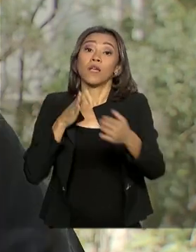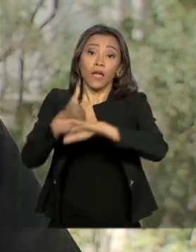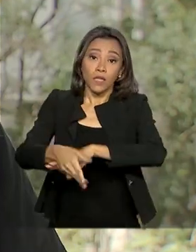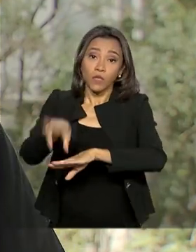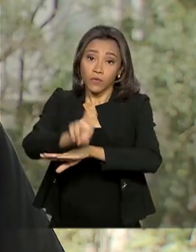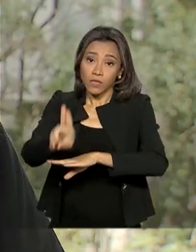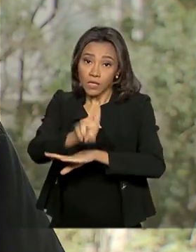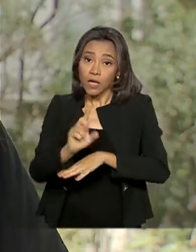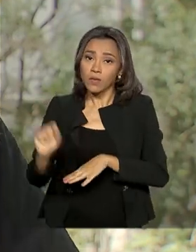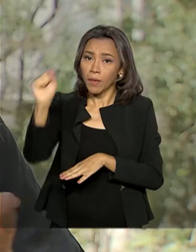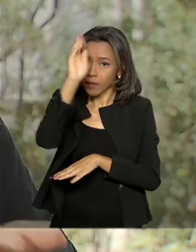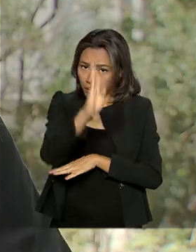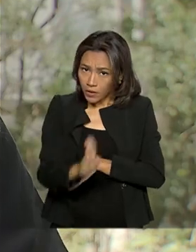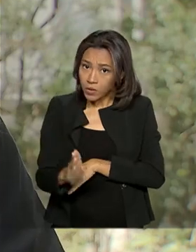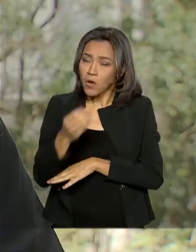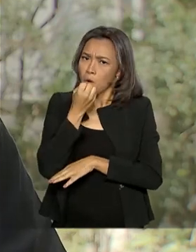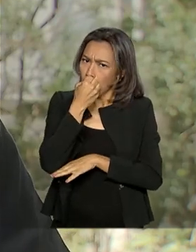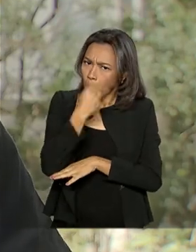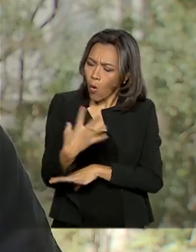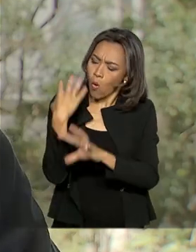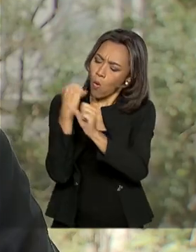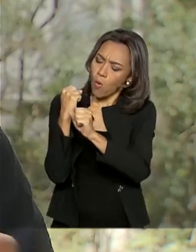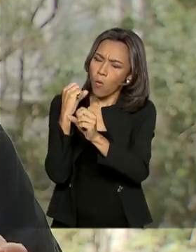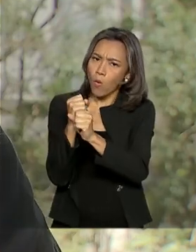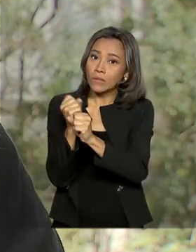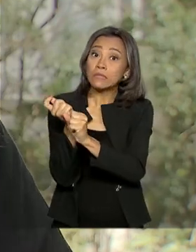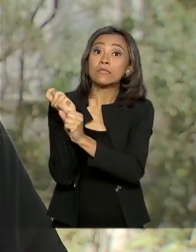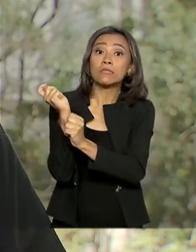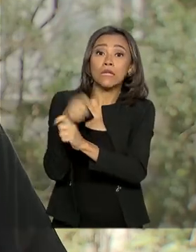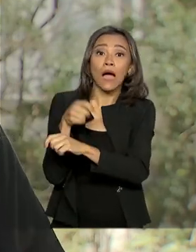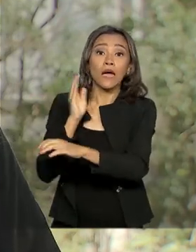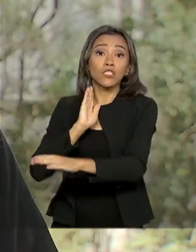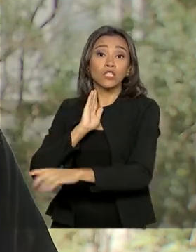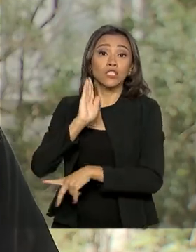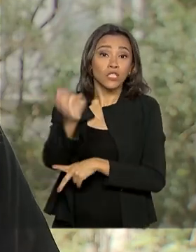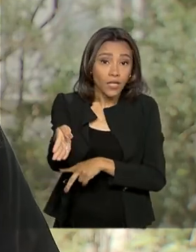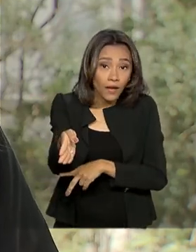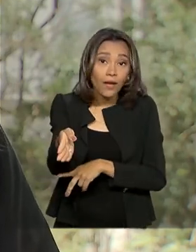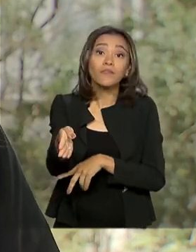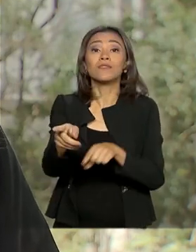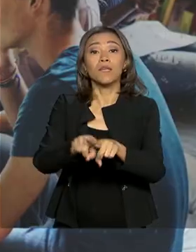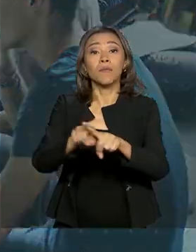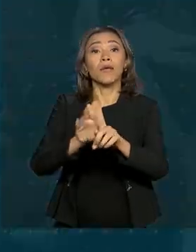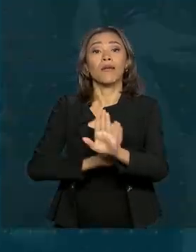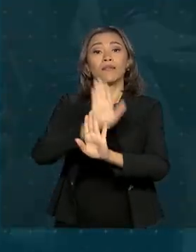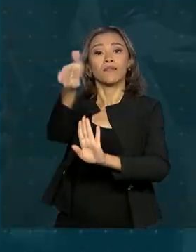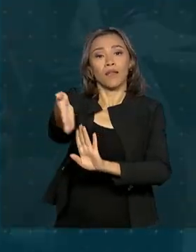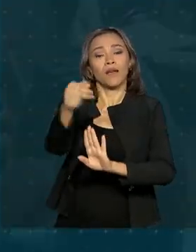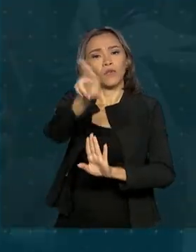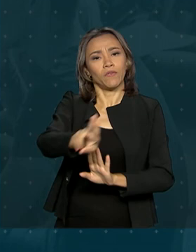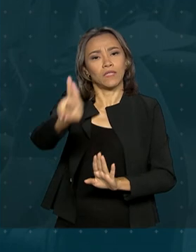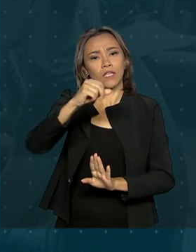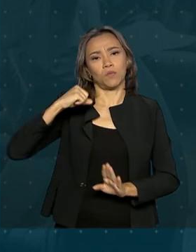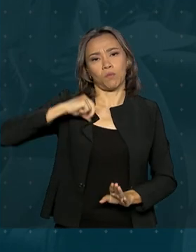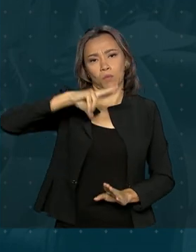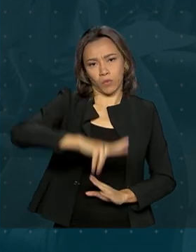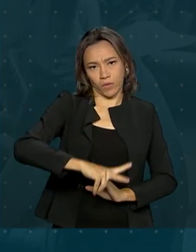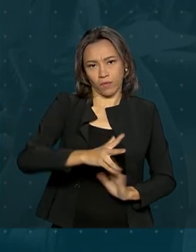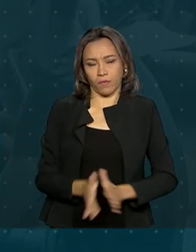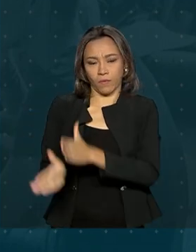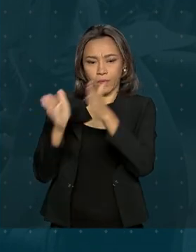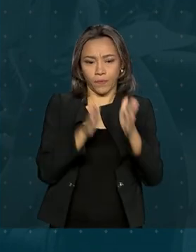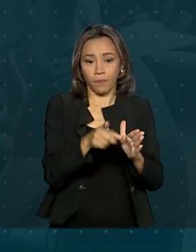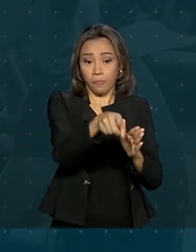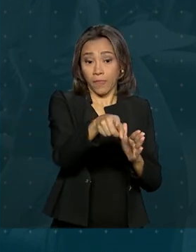o aluno bem classificado pode ainda ingressar direto em universidades de Portugal. O SISU seleciona os